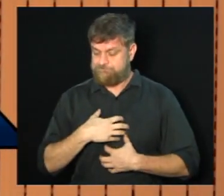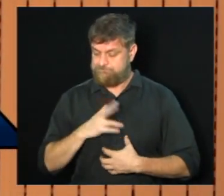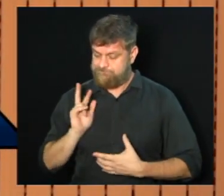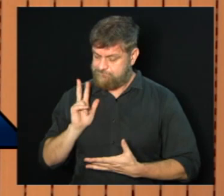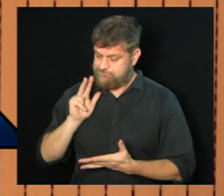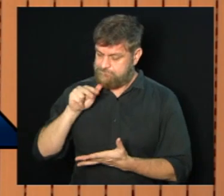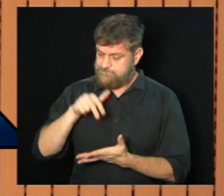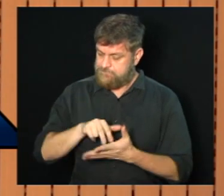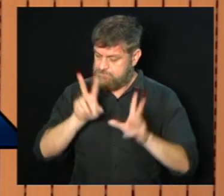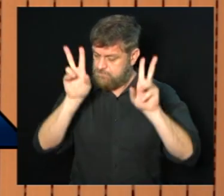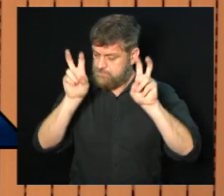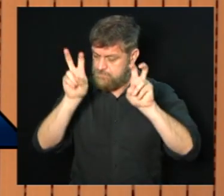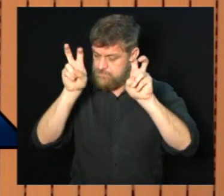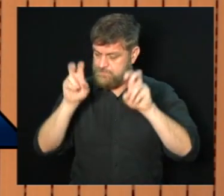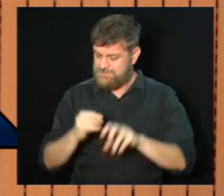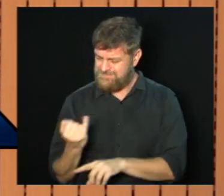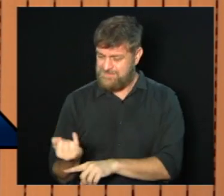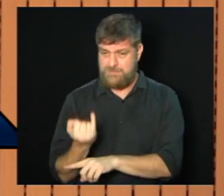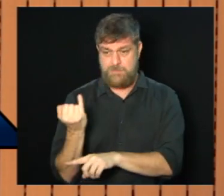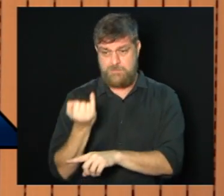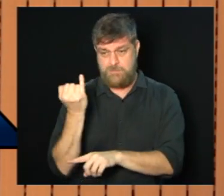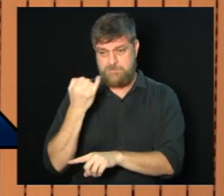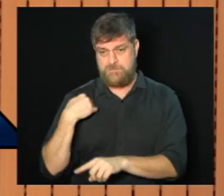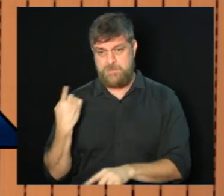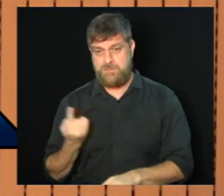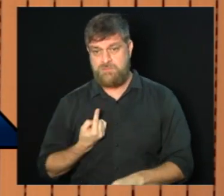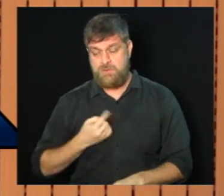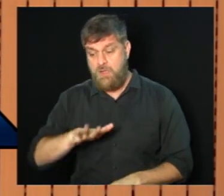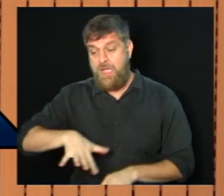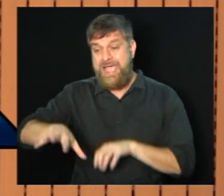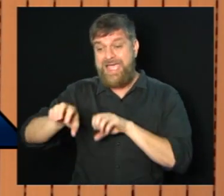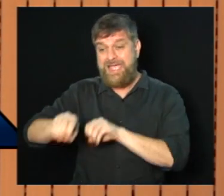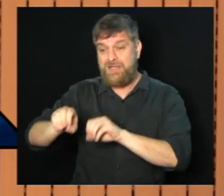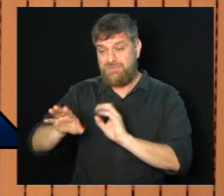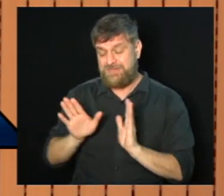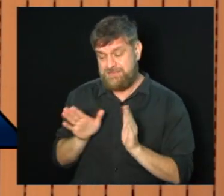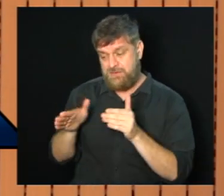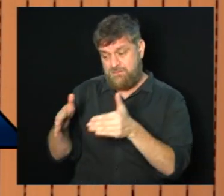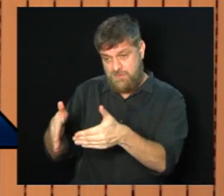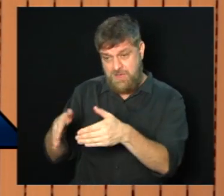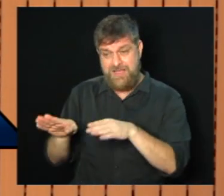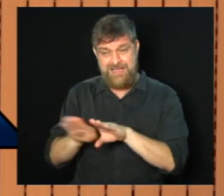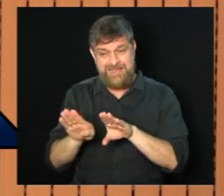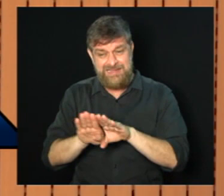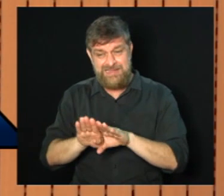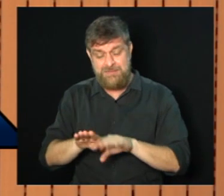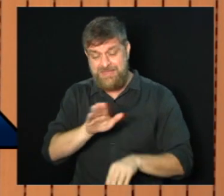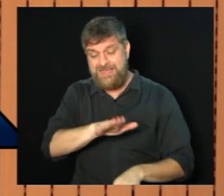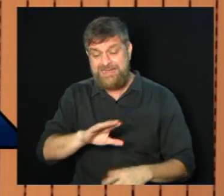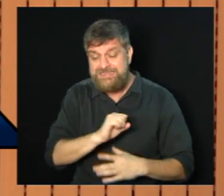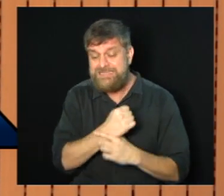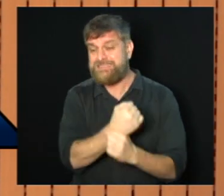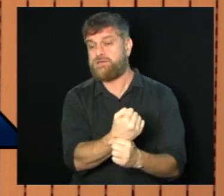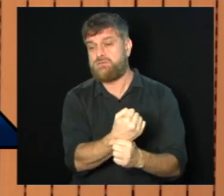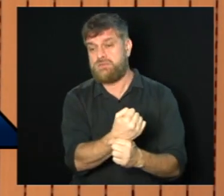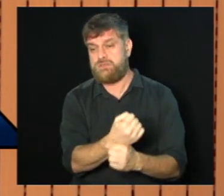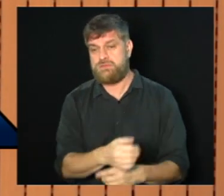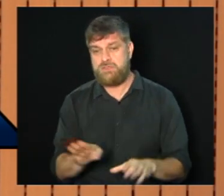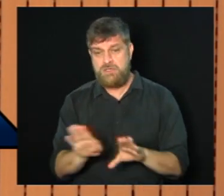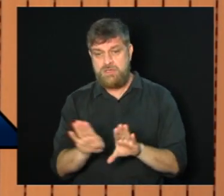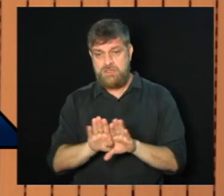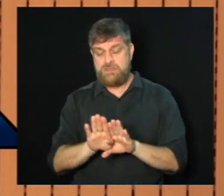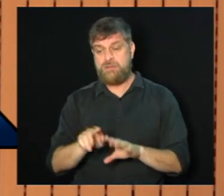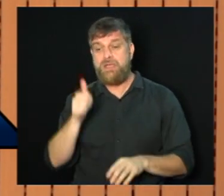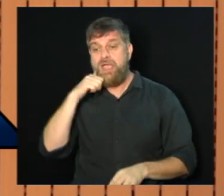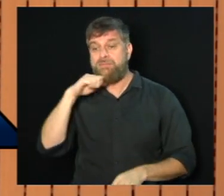o tema é um tema muito relevante, porque nós estamos falando da educação, nós estamos falando também da segurança das crianças, da segurança